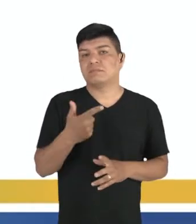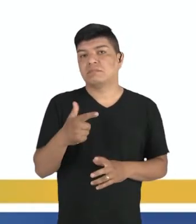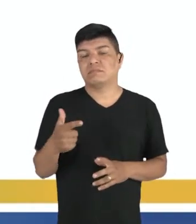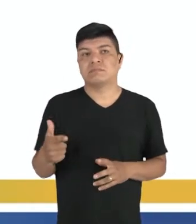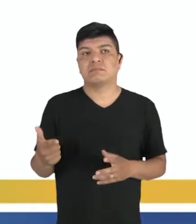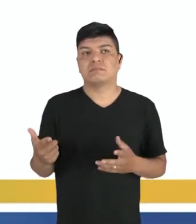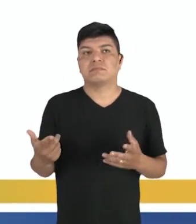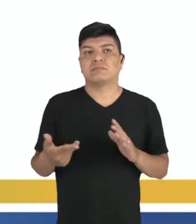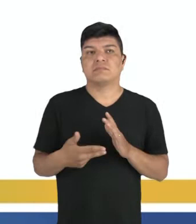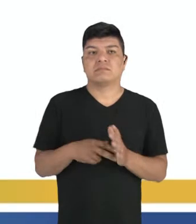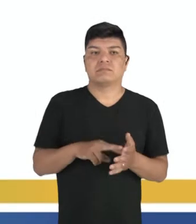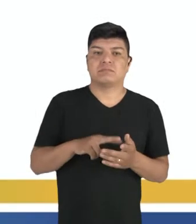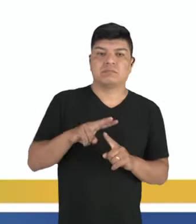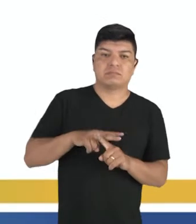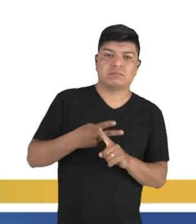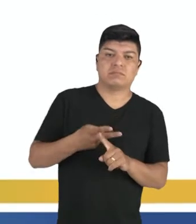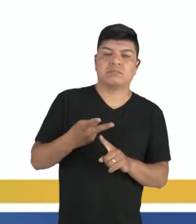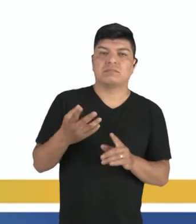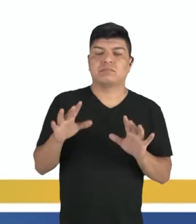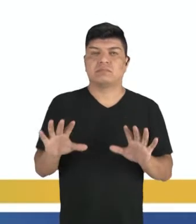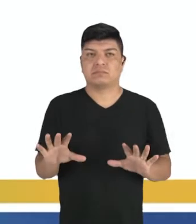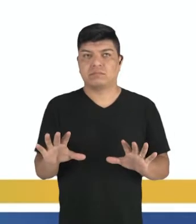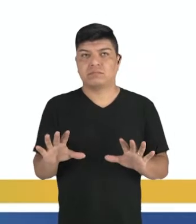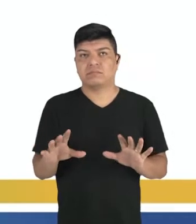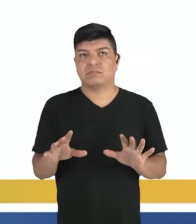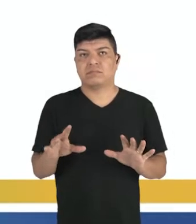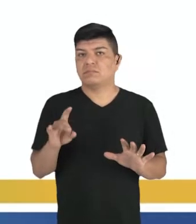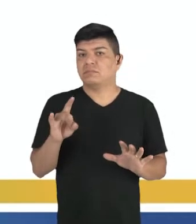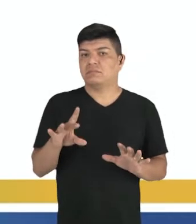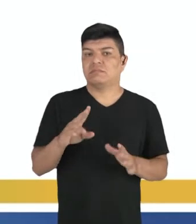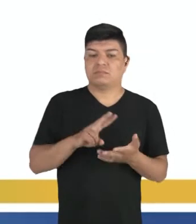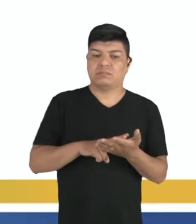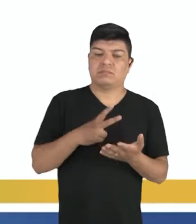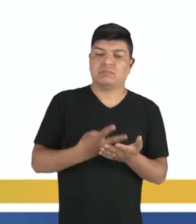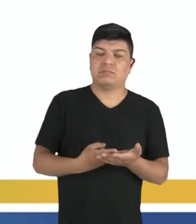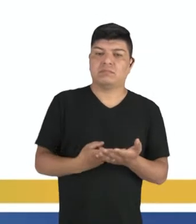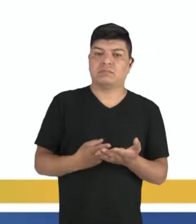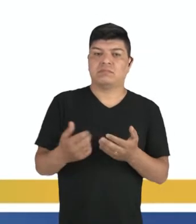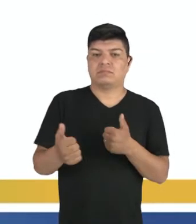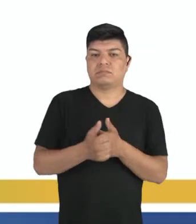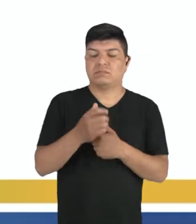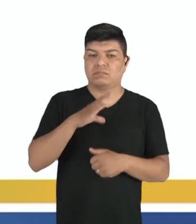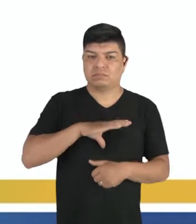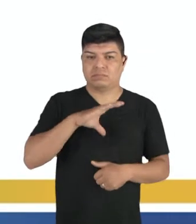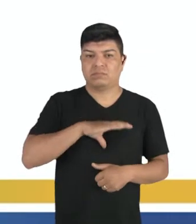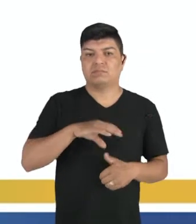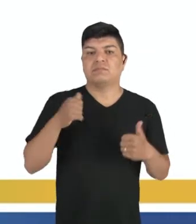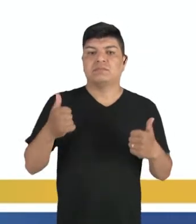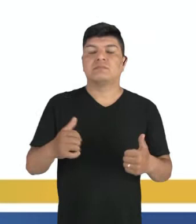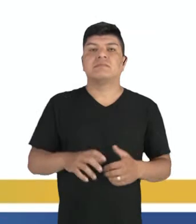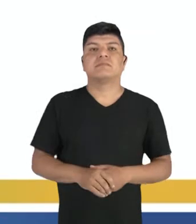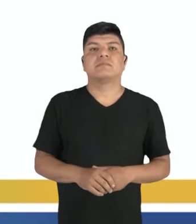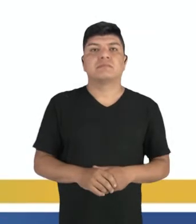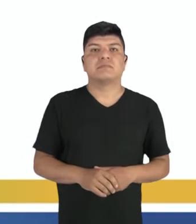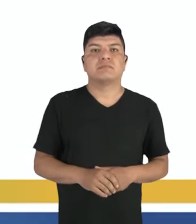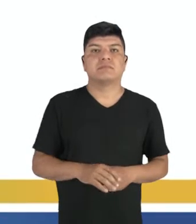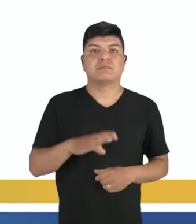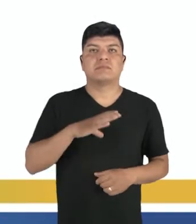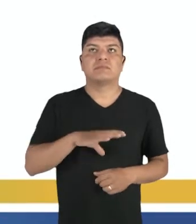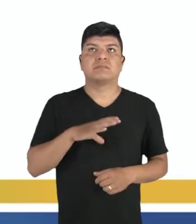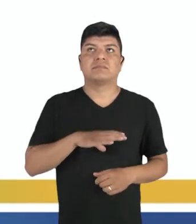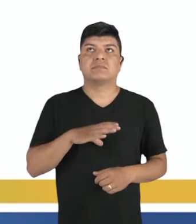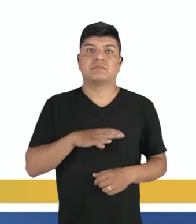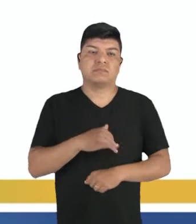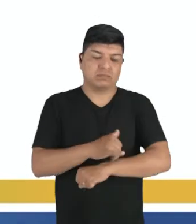né? O sentido dúbio da coisa, a questão, eu acho que a tradução fica próxima do português mesmo, né? Chegada,